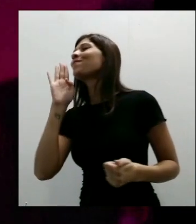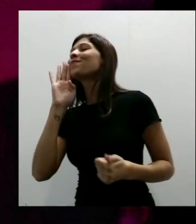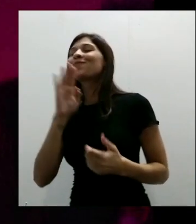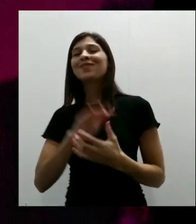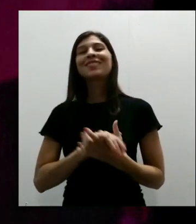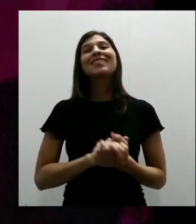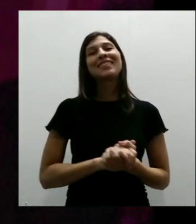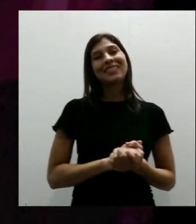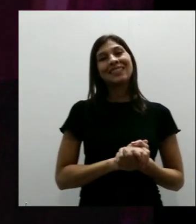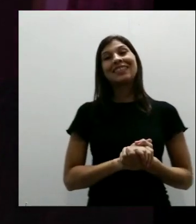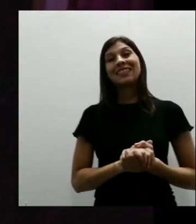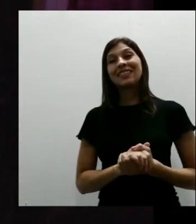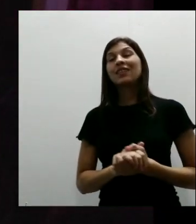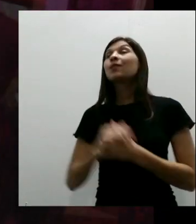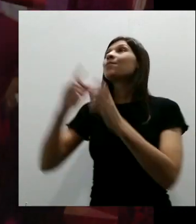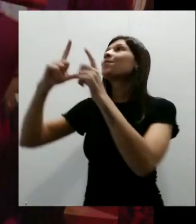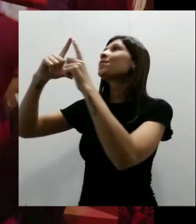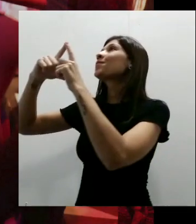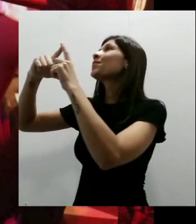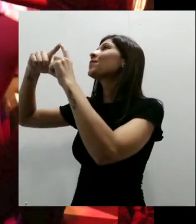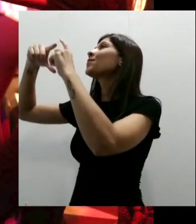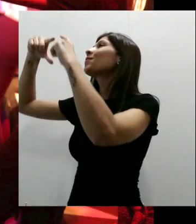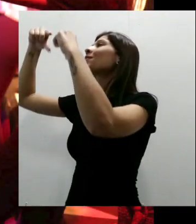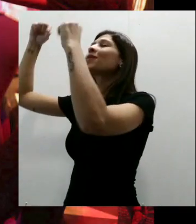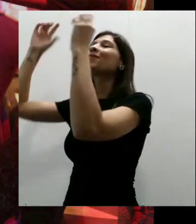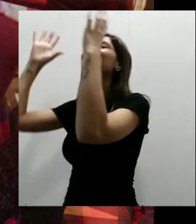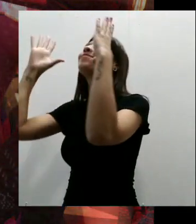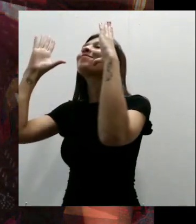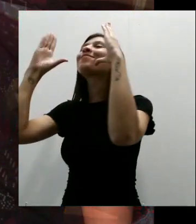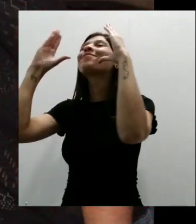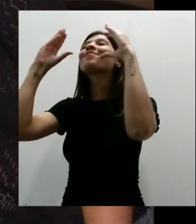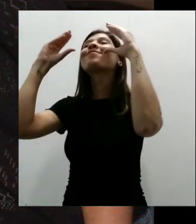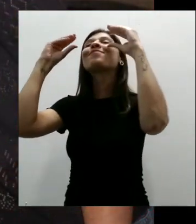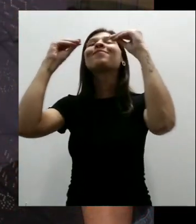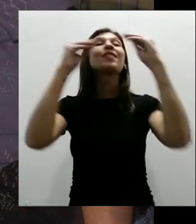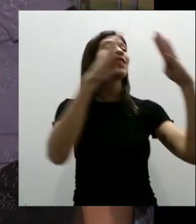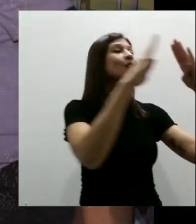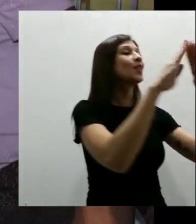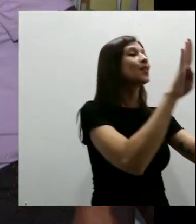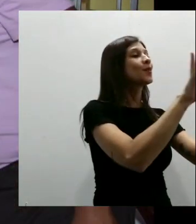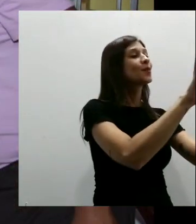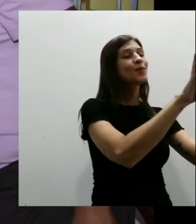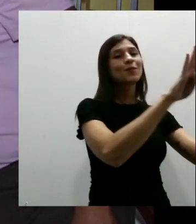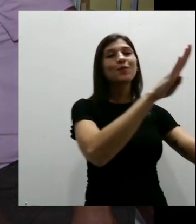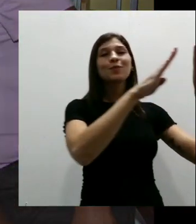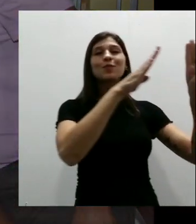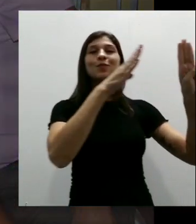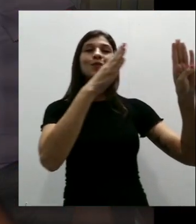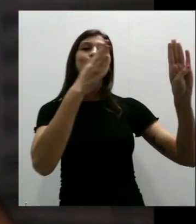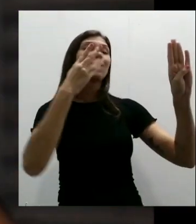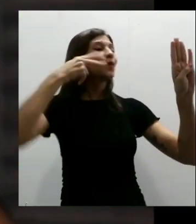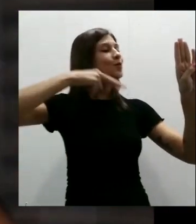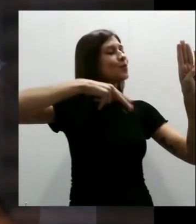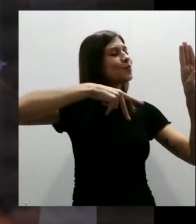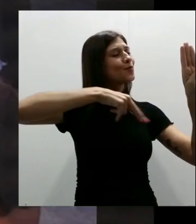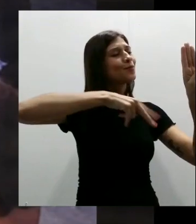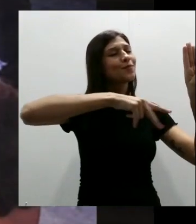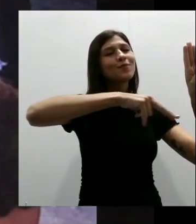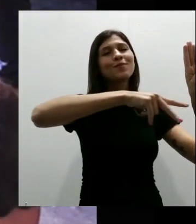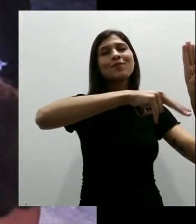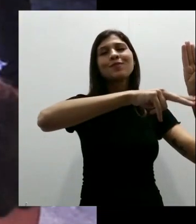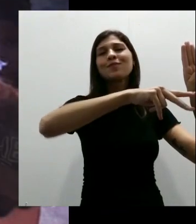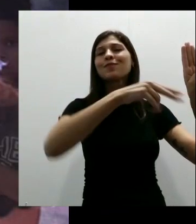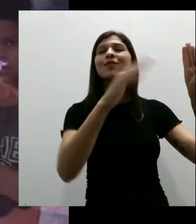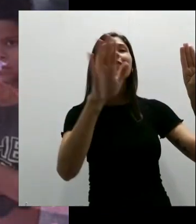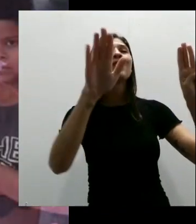Nas noites de lua bonita, a casinha abre as portas para receber todo mundo que